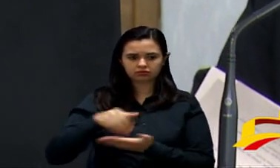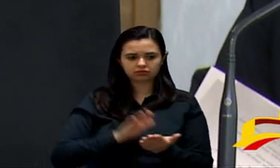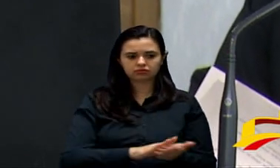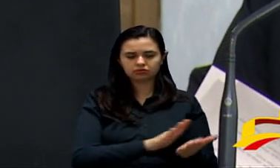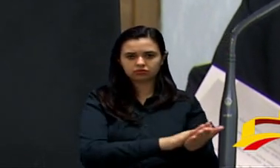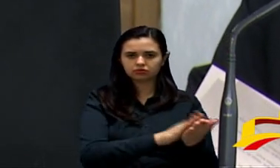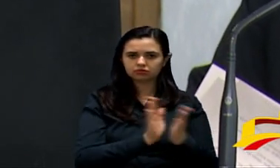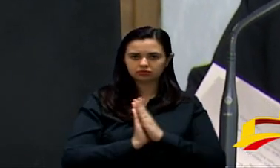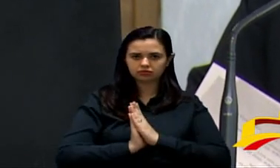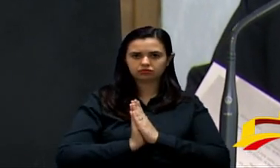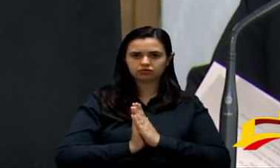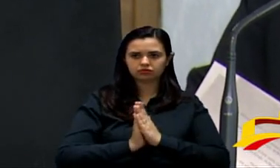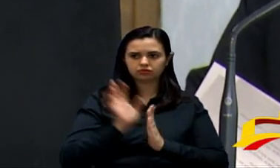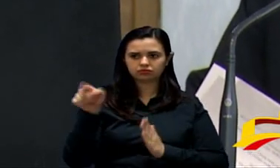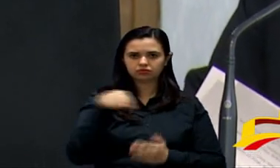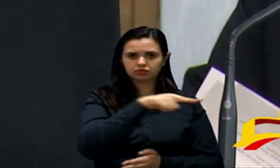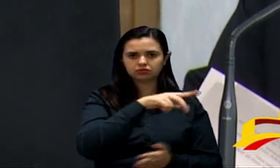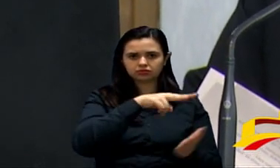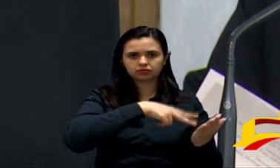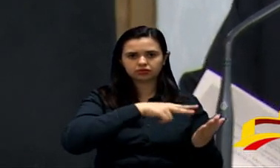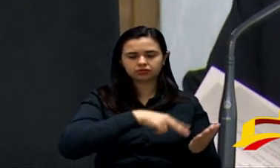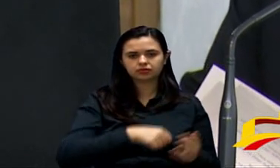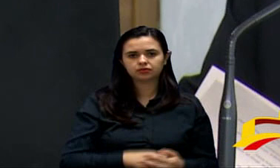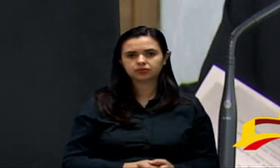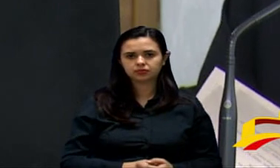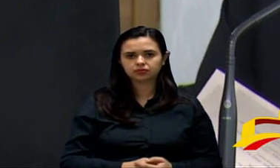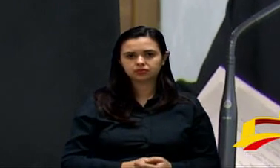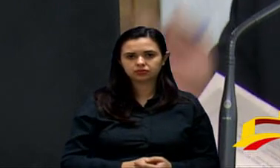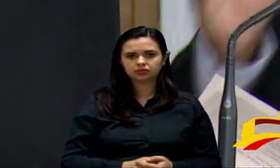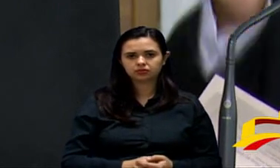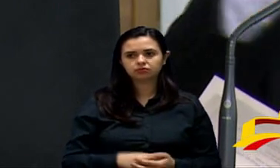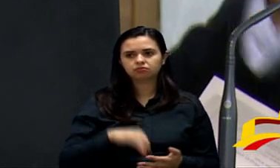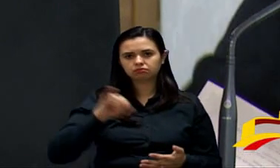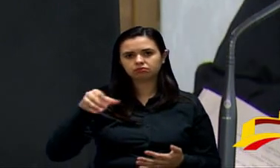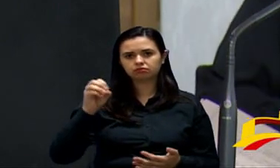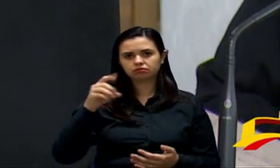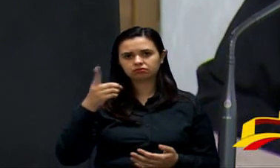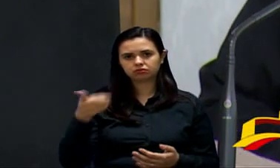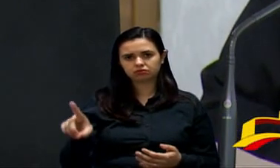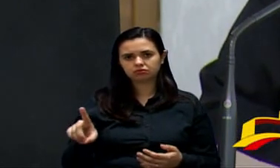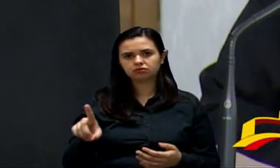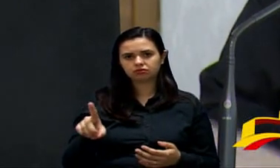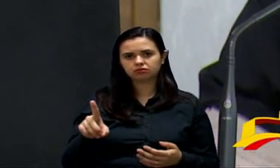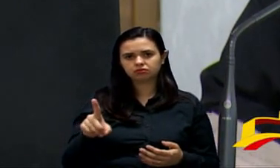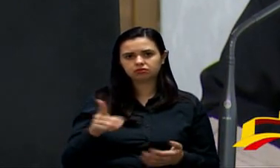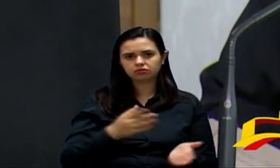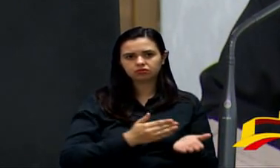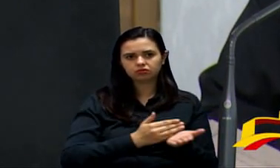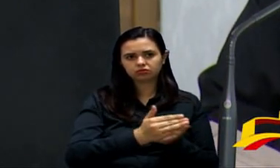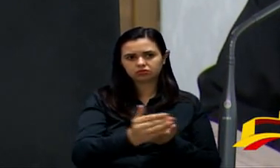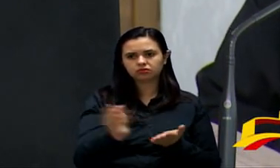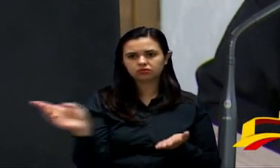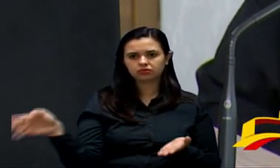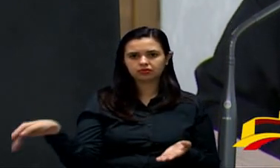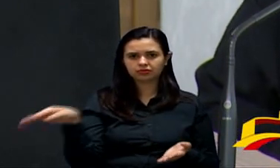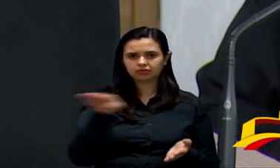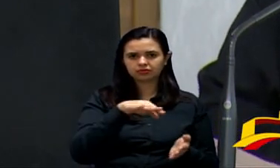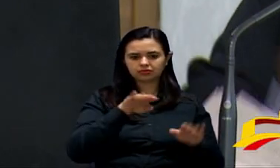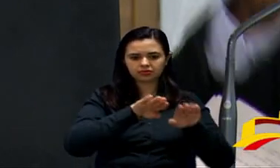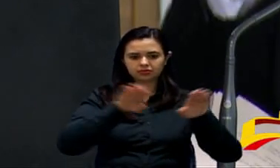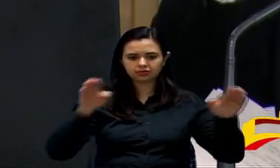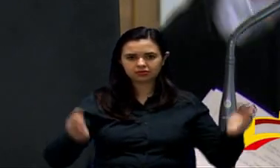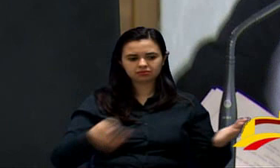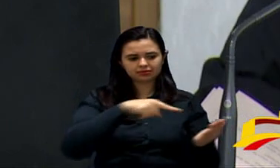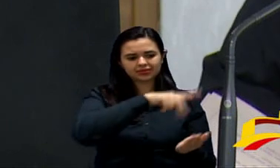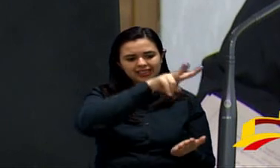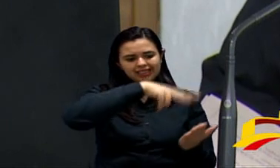nosso... Oi. Não, não, vamos, João, se nós continuar a pegar essa batida nossa agora, trazer na mesa, eu acho que nós vamos